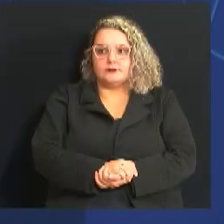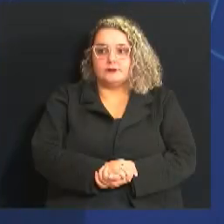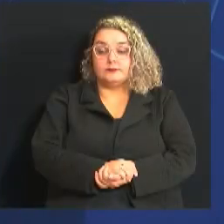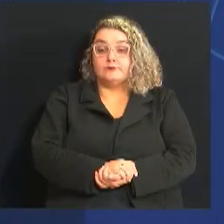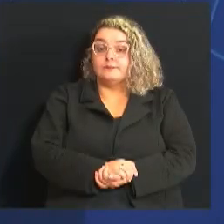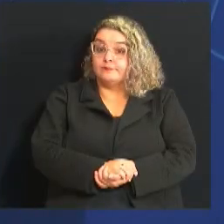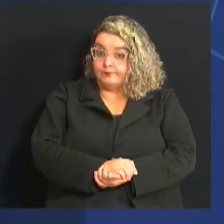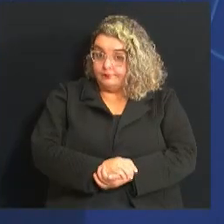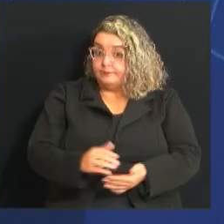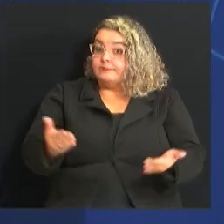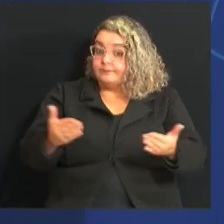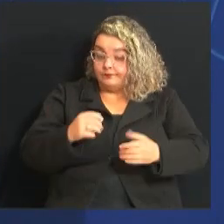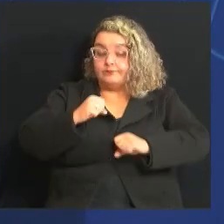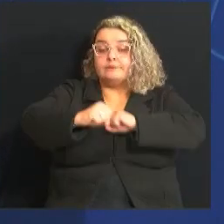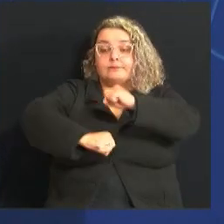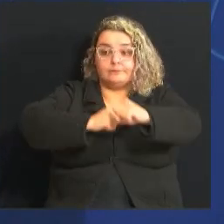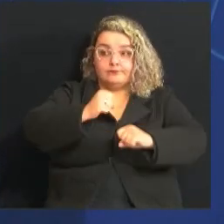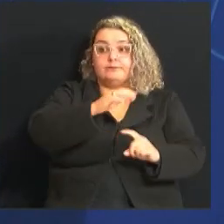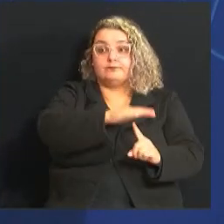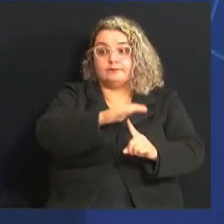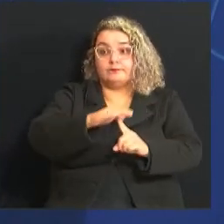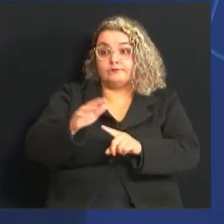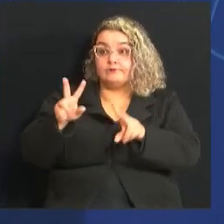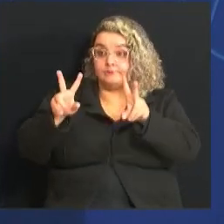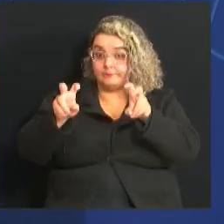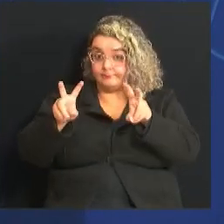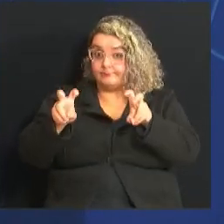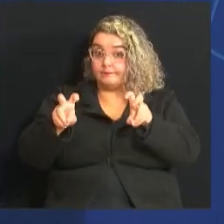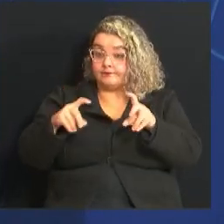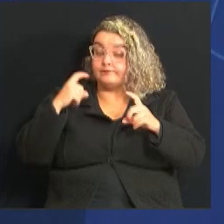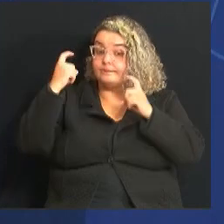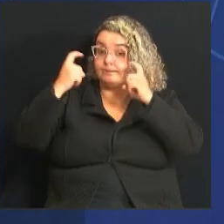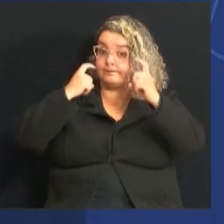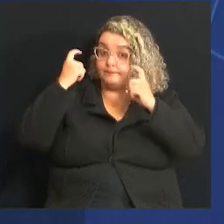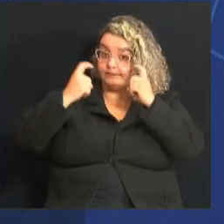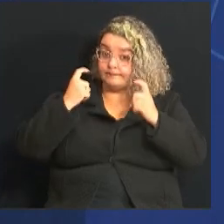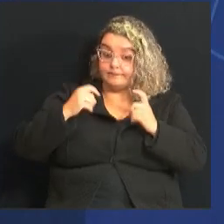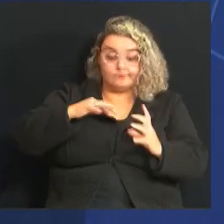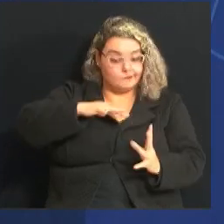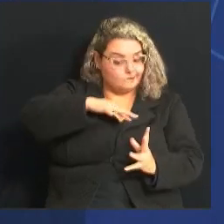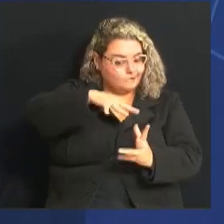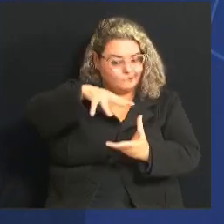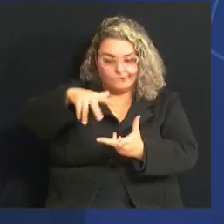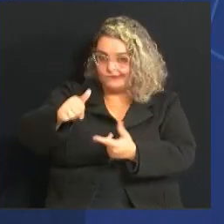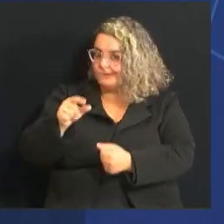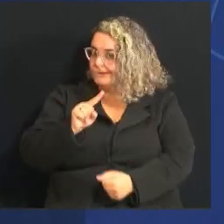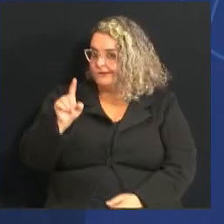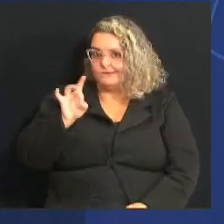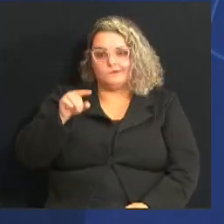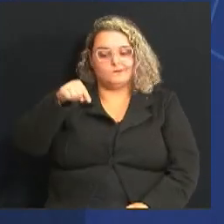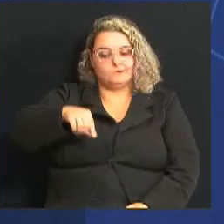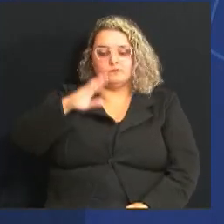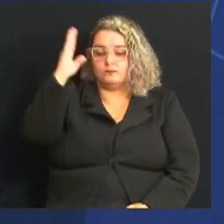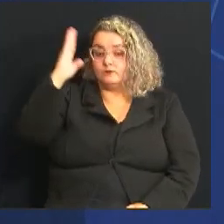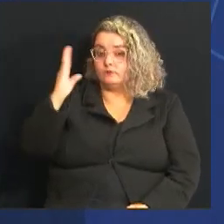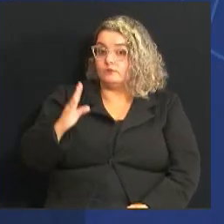Hoje no Giro Ambiental a gente vai falar sobre um tema que é preocupação global, não só aqui no Brasil, que é a poluição plástica. A gente fala